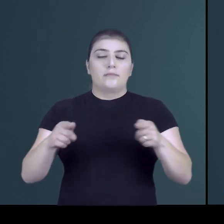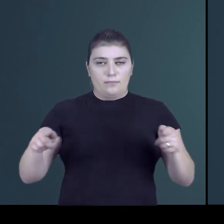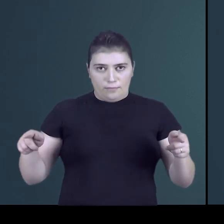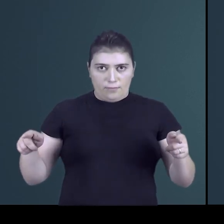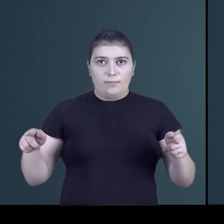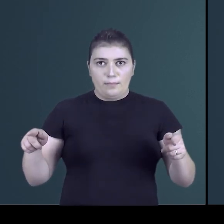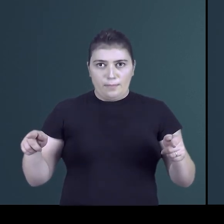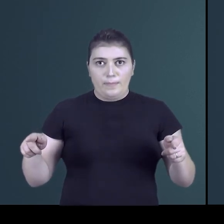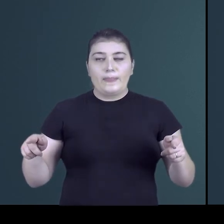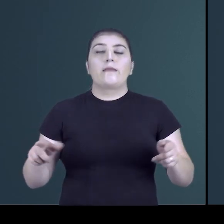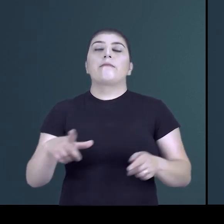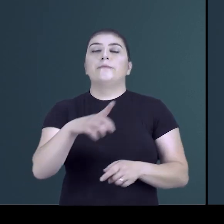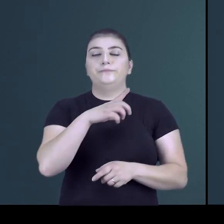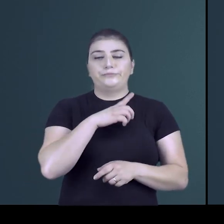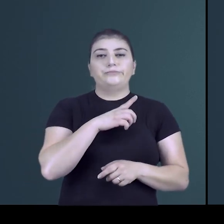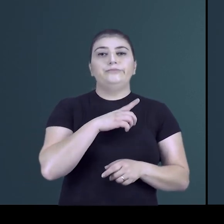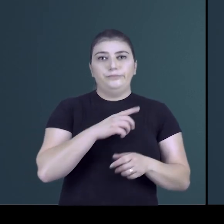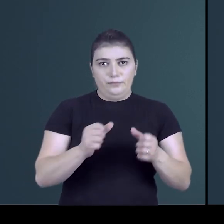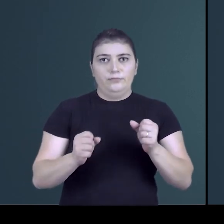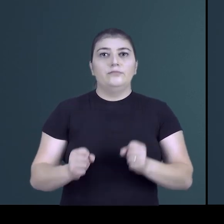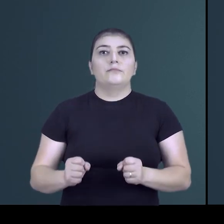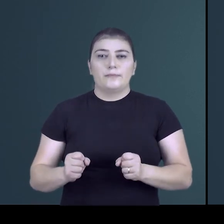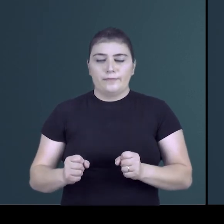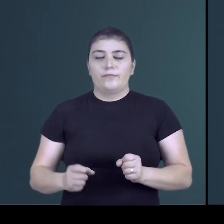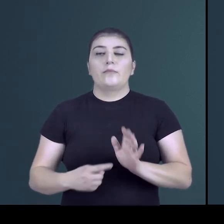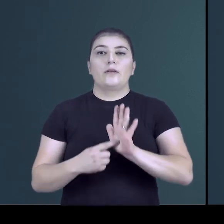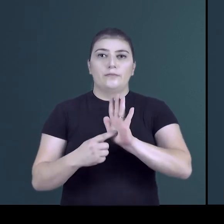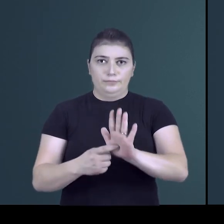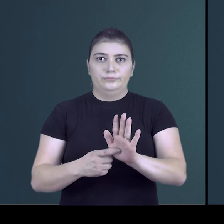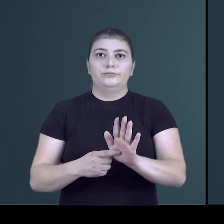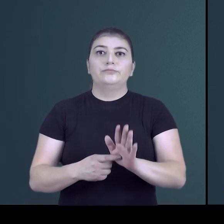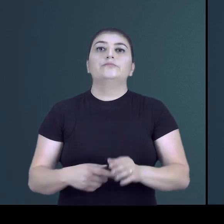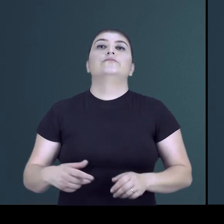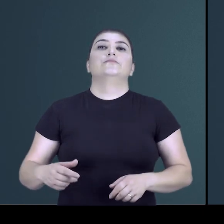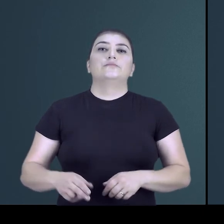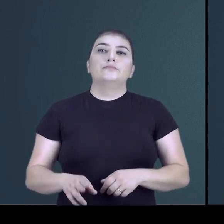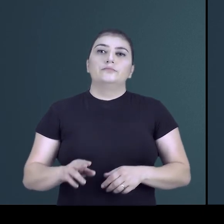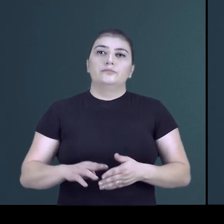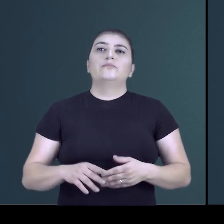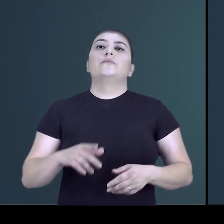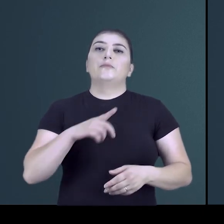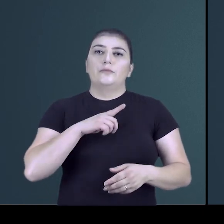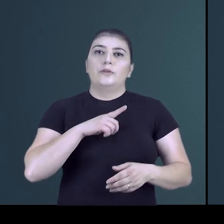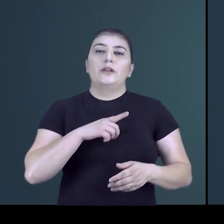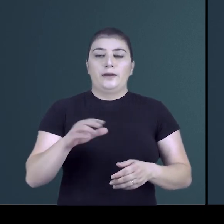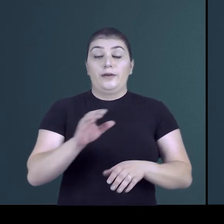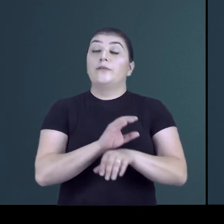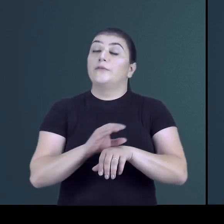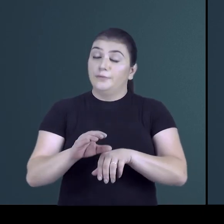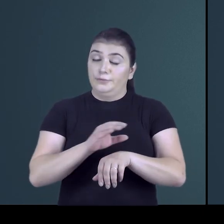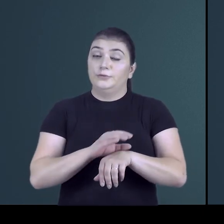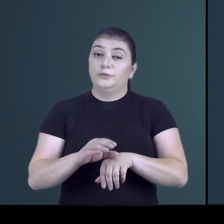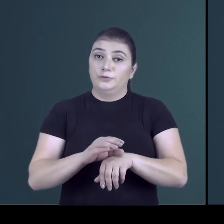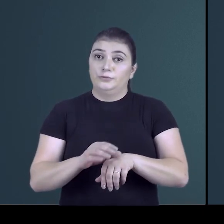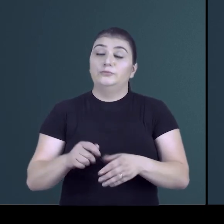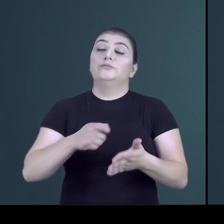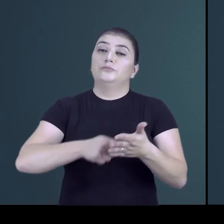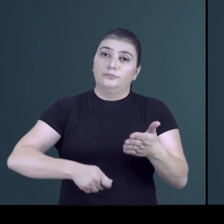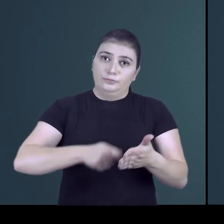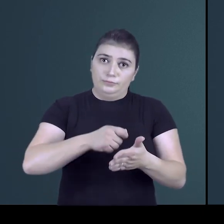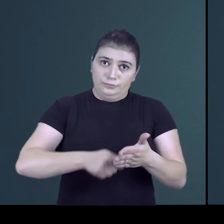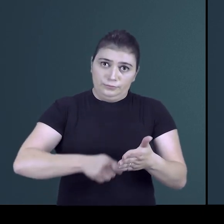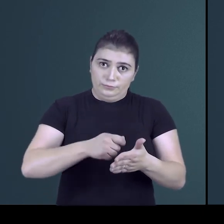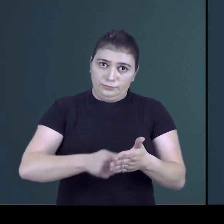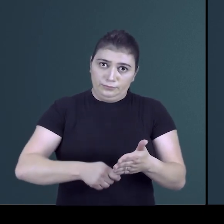gramaticais, algumas estruturas podem e aparecem sempre em alguns determinados cursos. No processo de